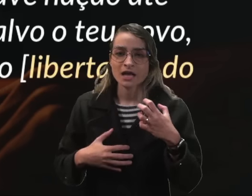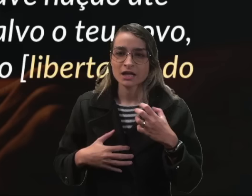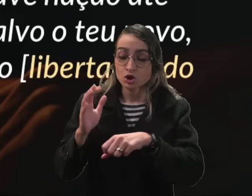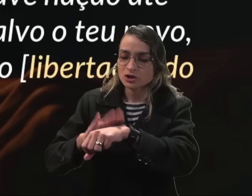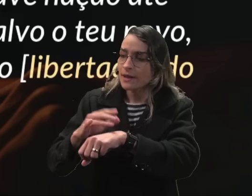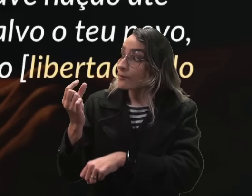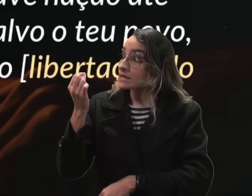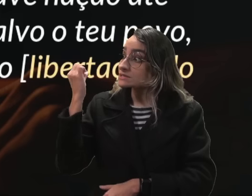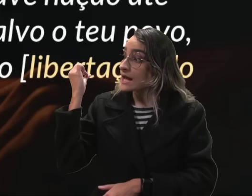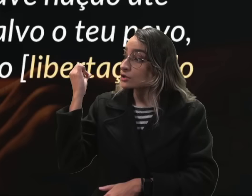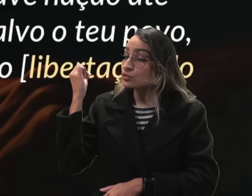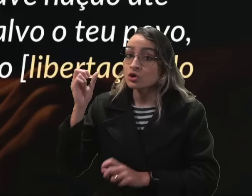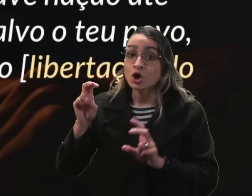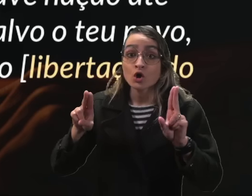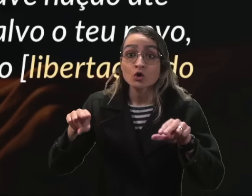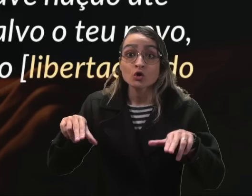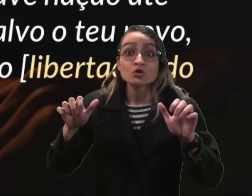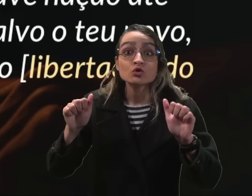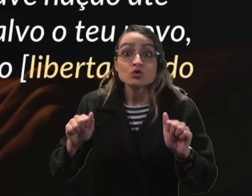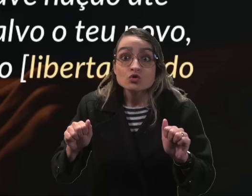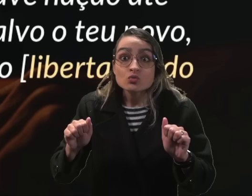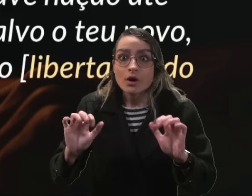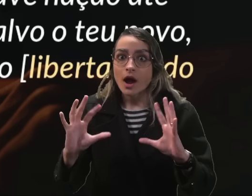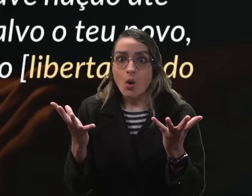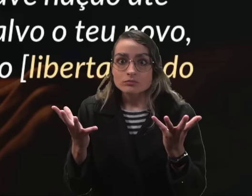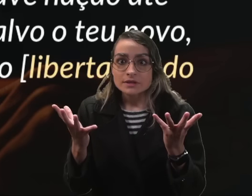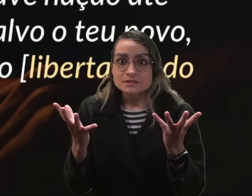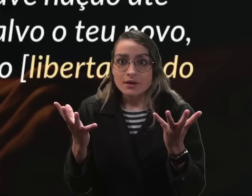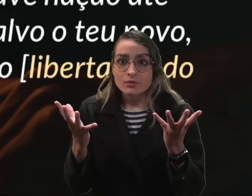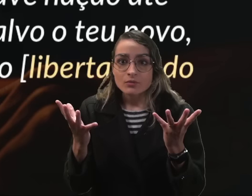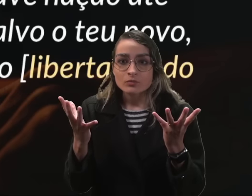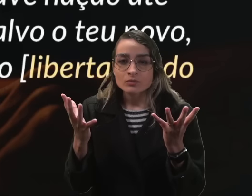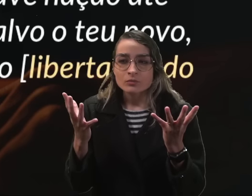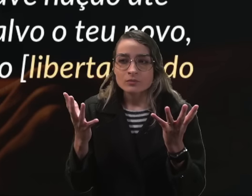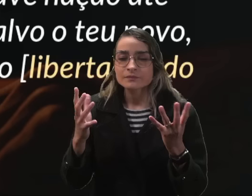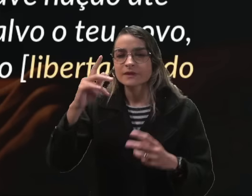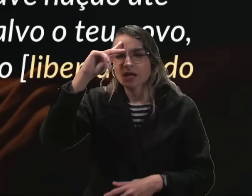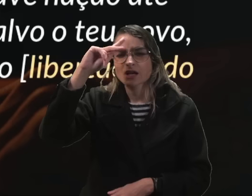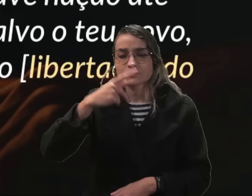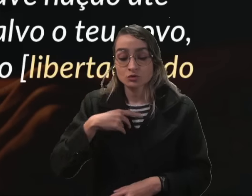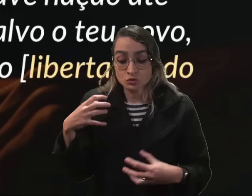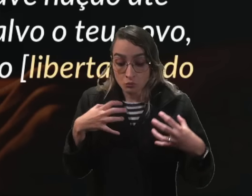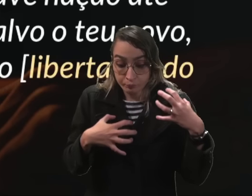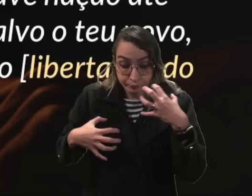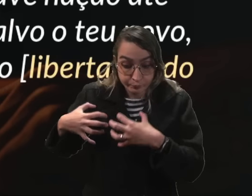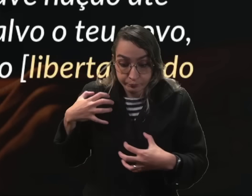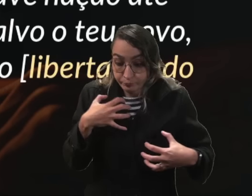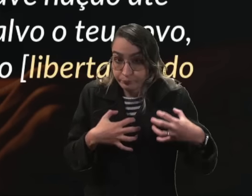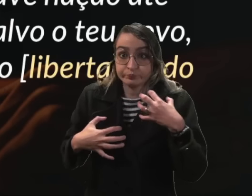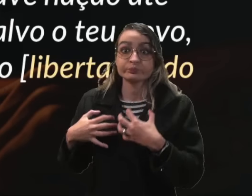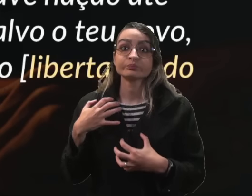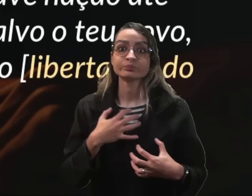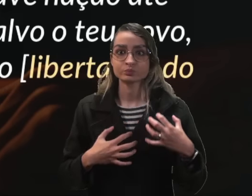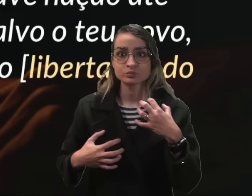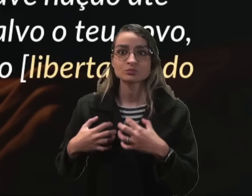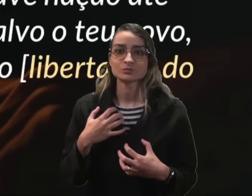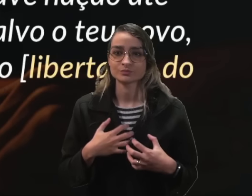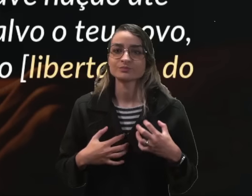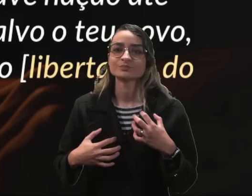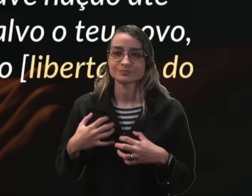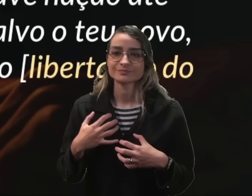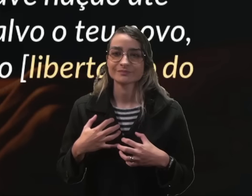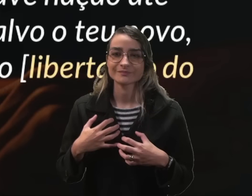do que? das sete pragas sete últimas pragas que cairão tempo de angústia qual nunca houve desde